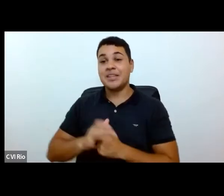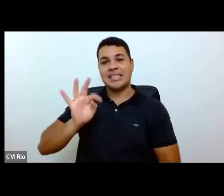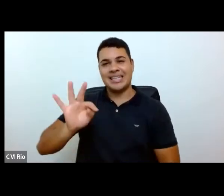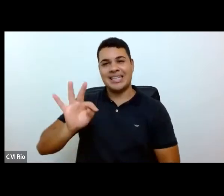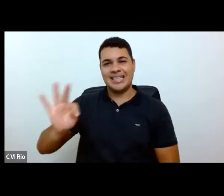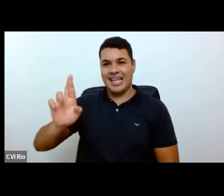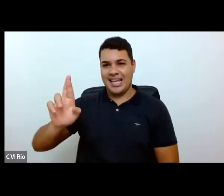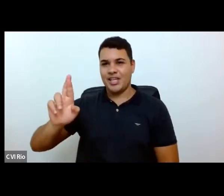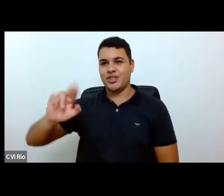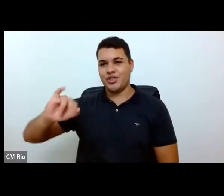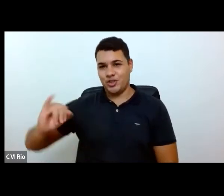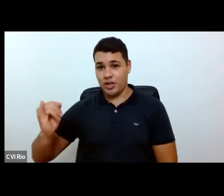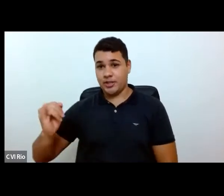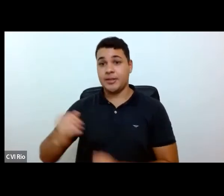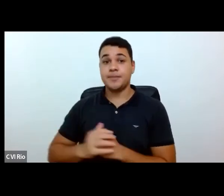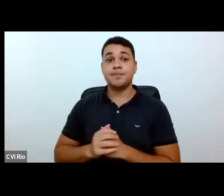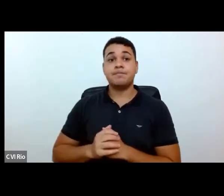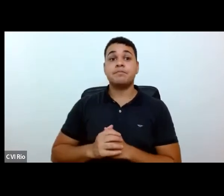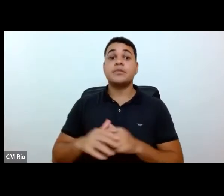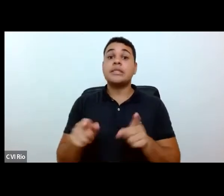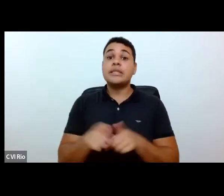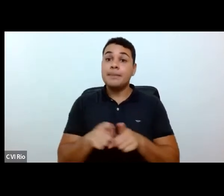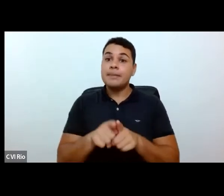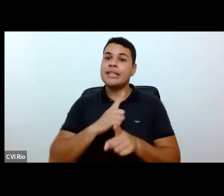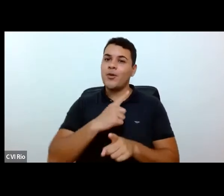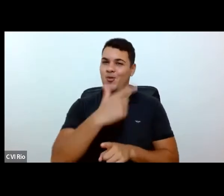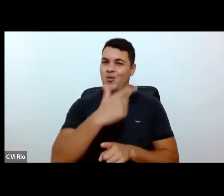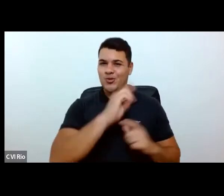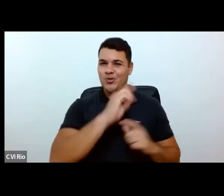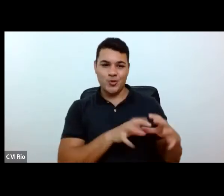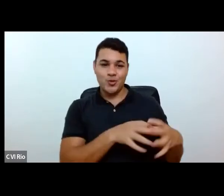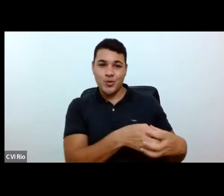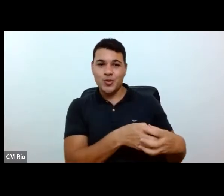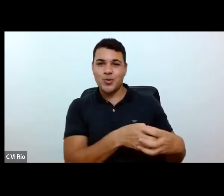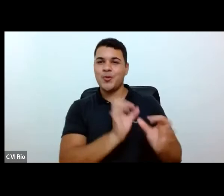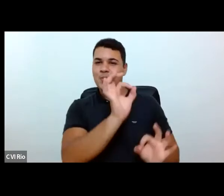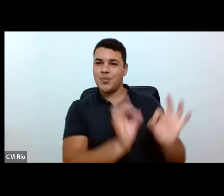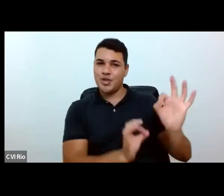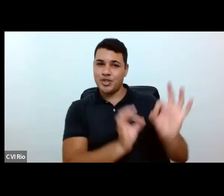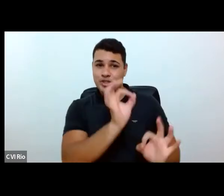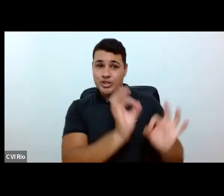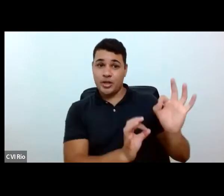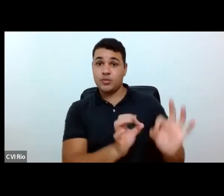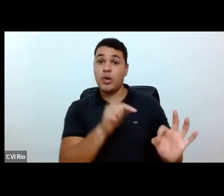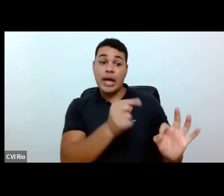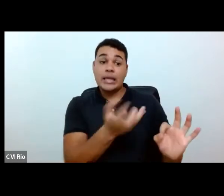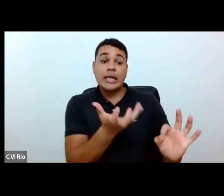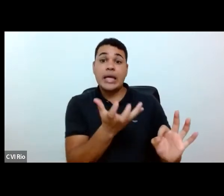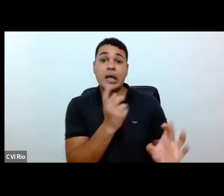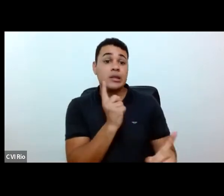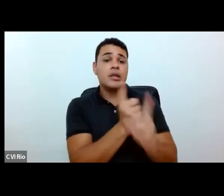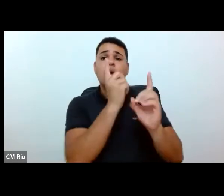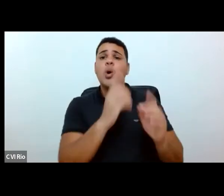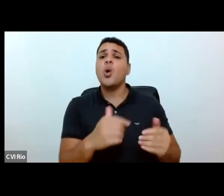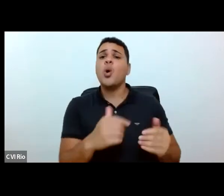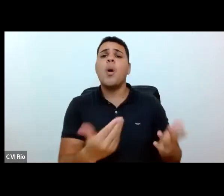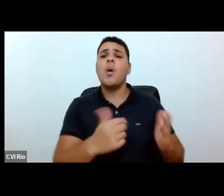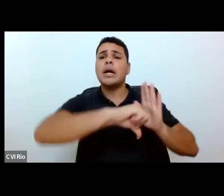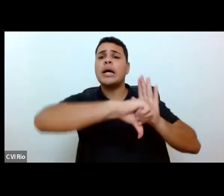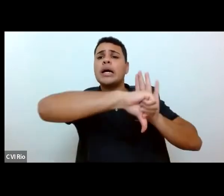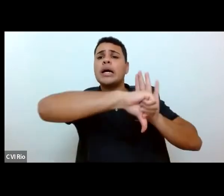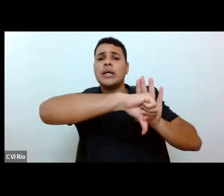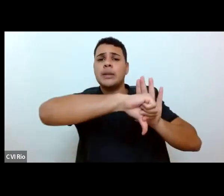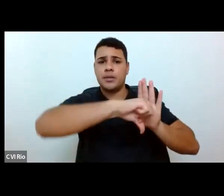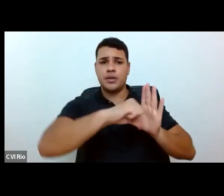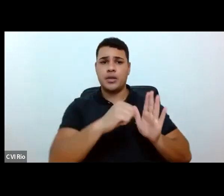ANTRA. A ANTRA realiza alguns trabalhos, né, de identificar que crimes de ódio atingiram, né, e